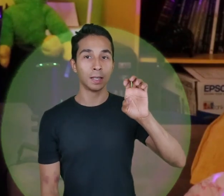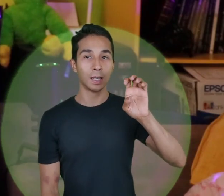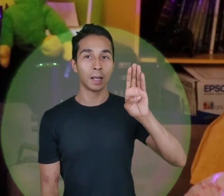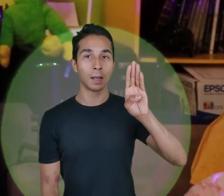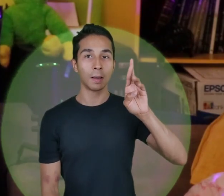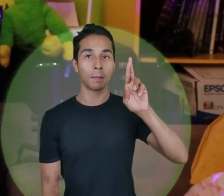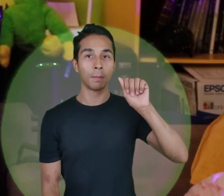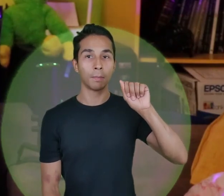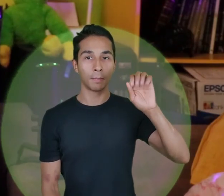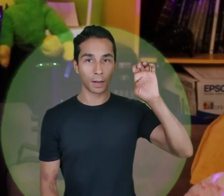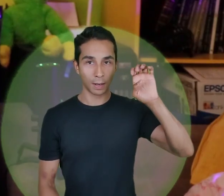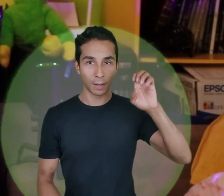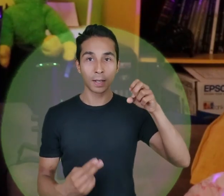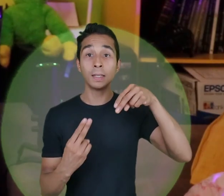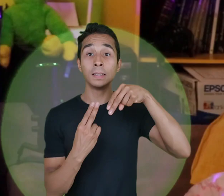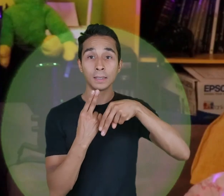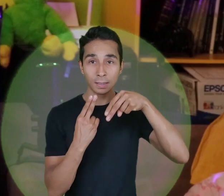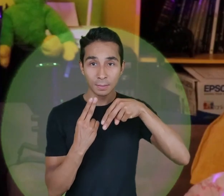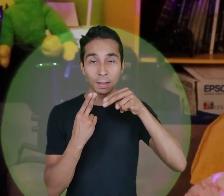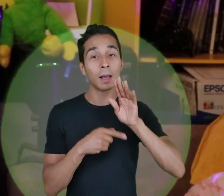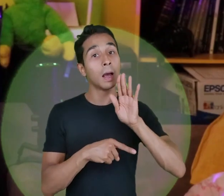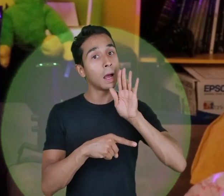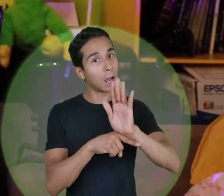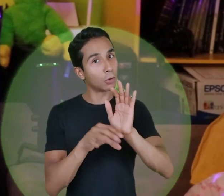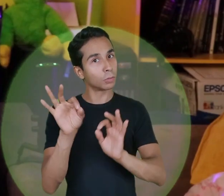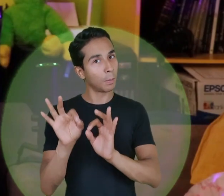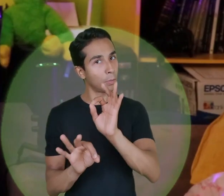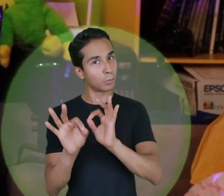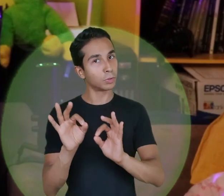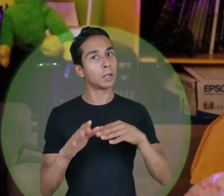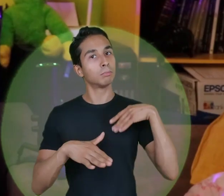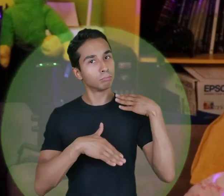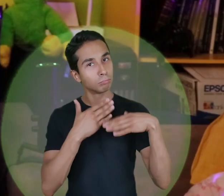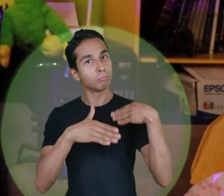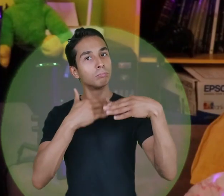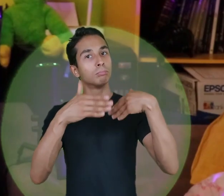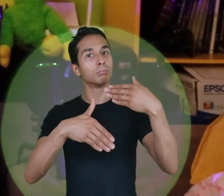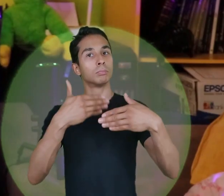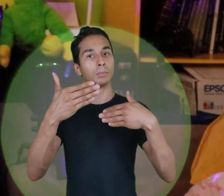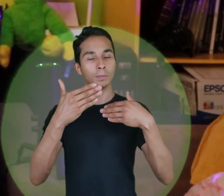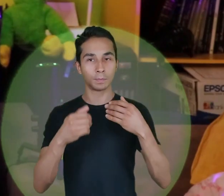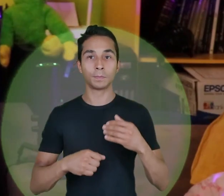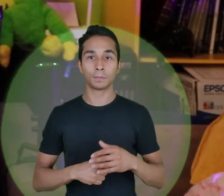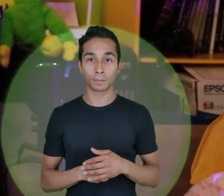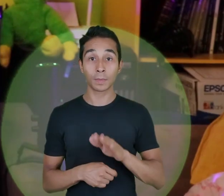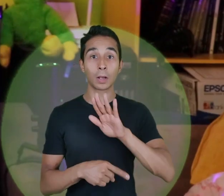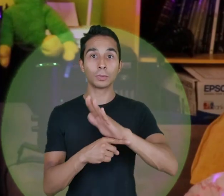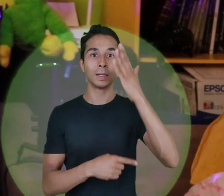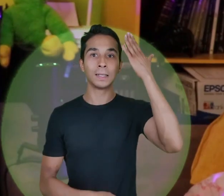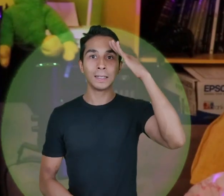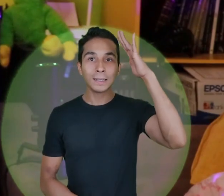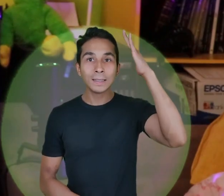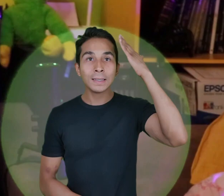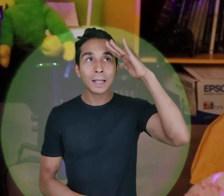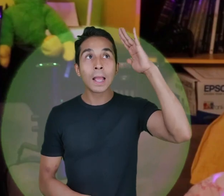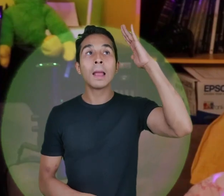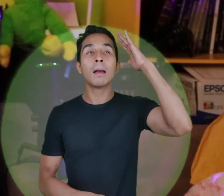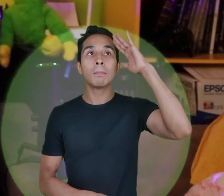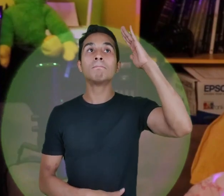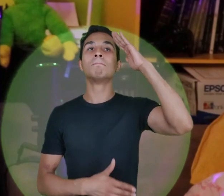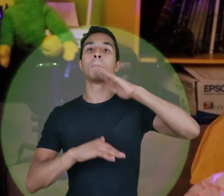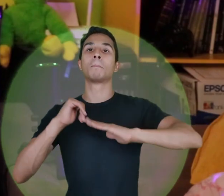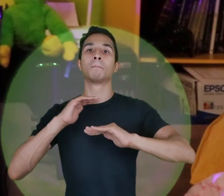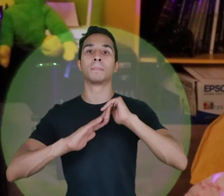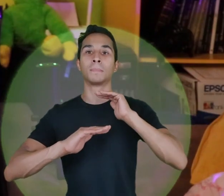na descrição, você consegue fazer um modelo de Canva para o seu projeto. Ali você vai colocar os pontos principais, entender ele de uma forma